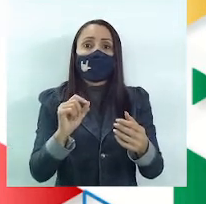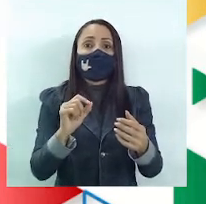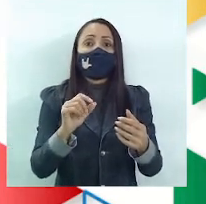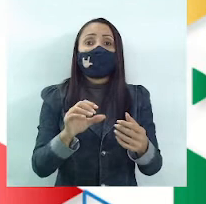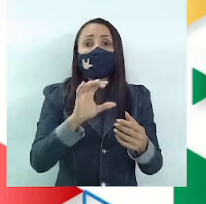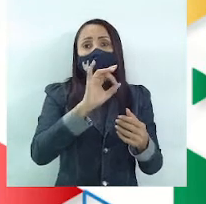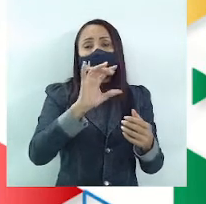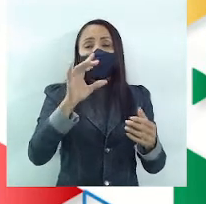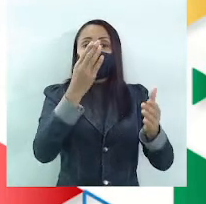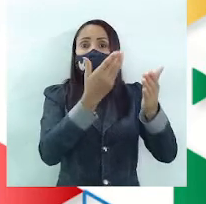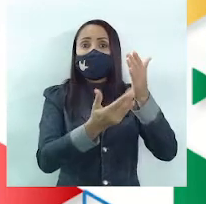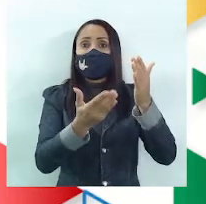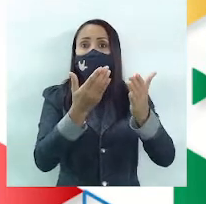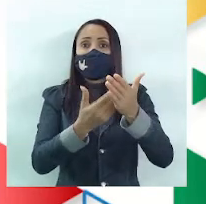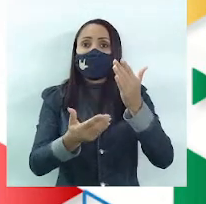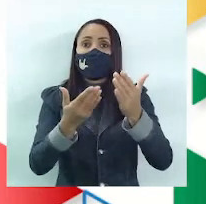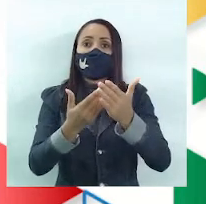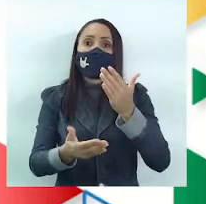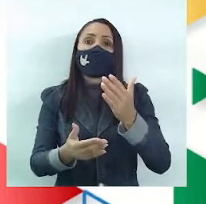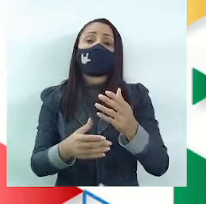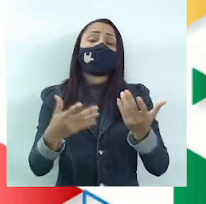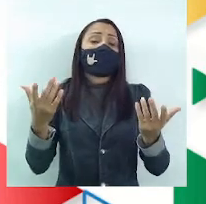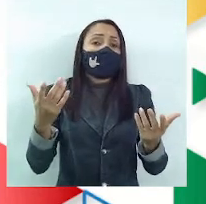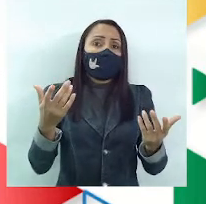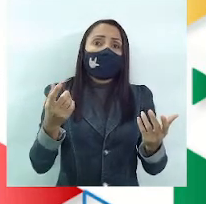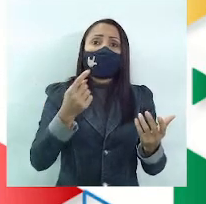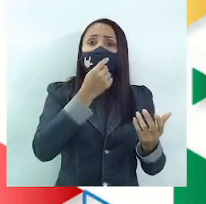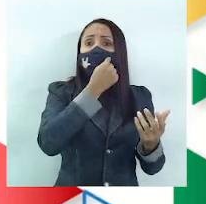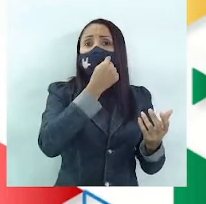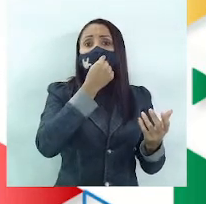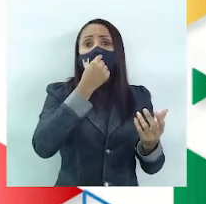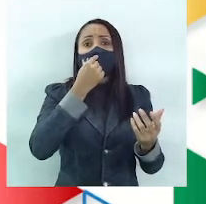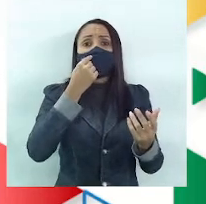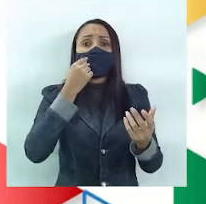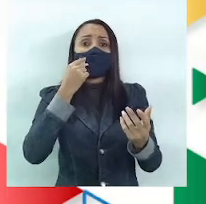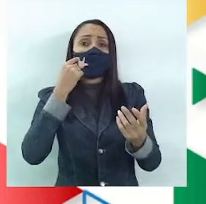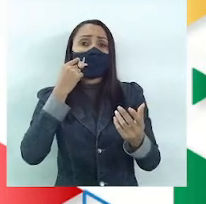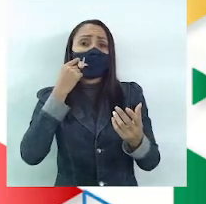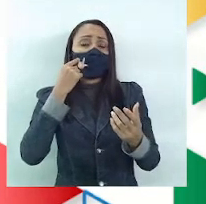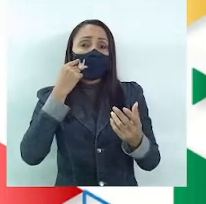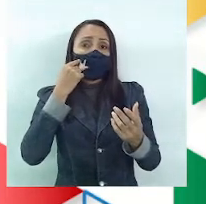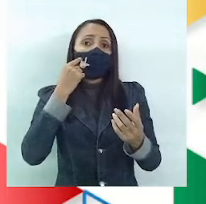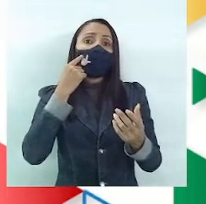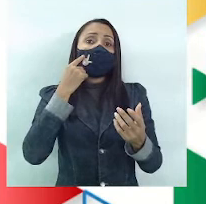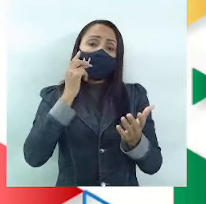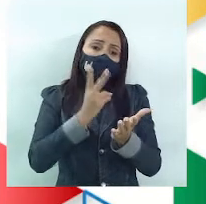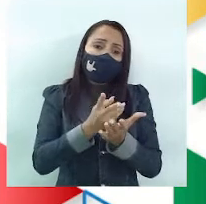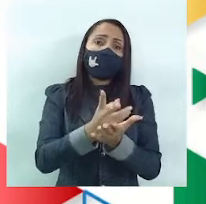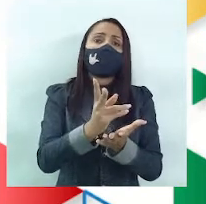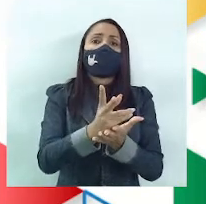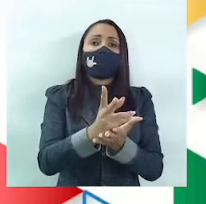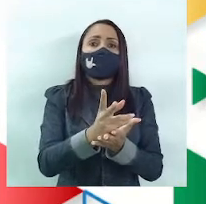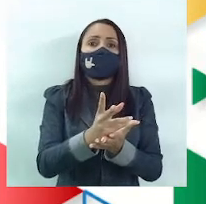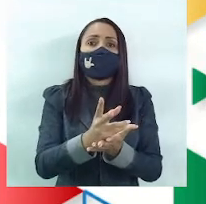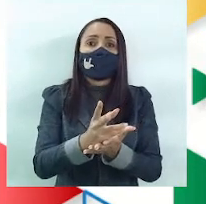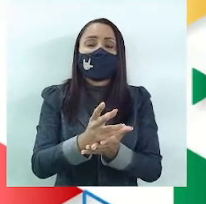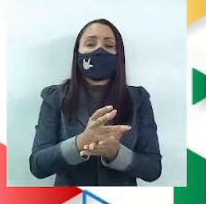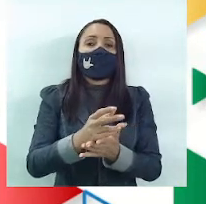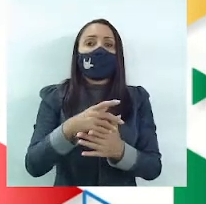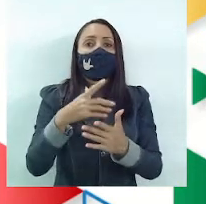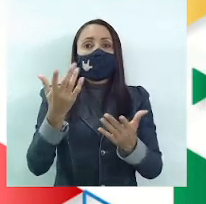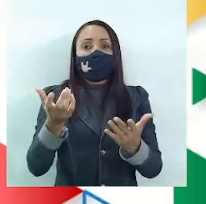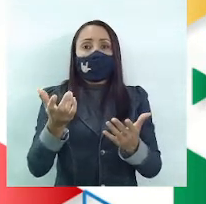vai perdendo, vai sobrecarregando os dentes que ficaram, os restantes. Os dentes remanescentes. Então, cada vez mais vai havendo